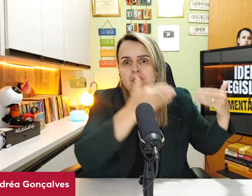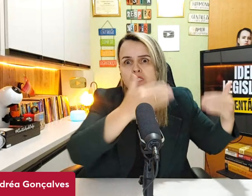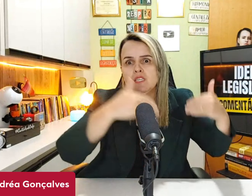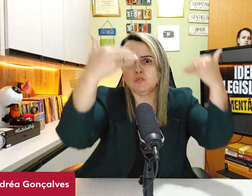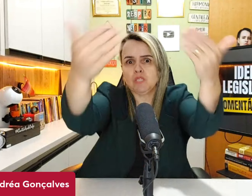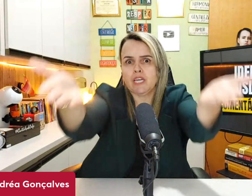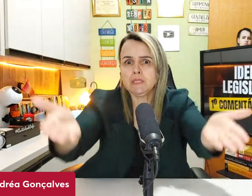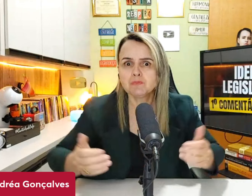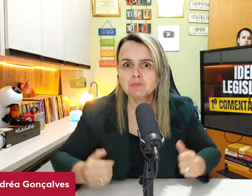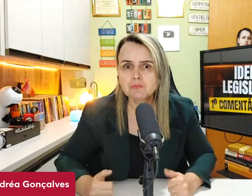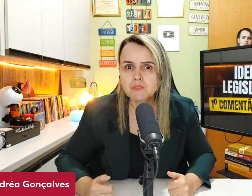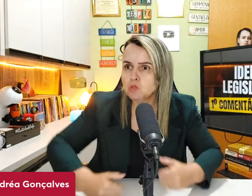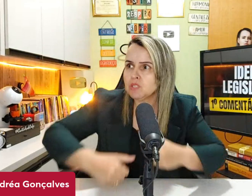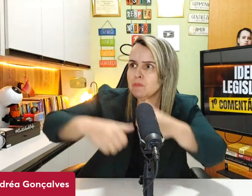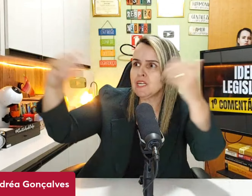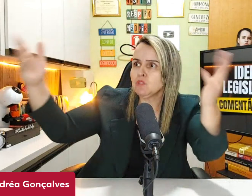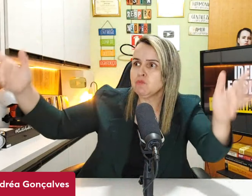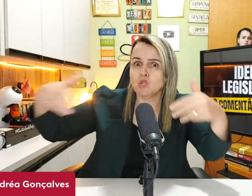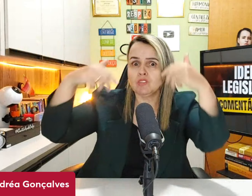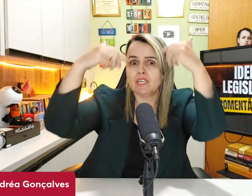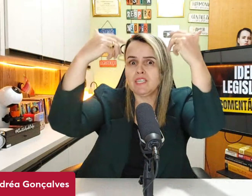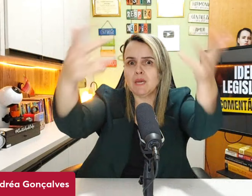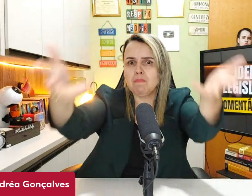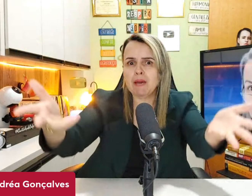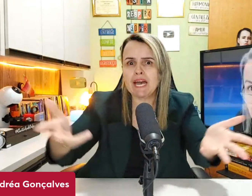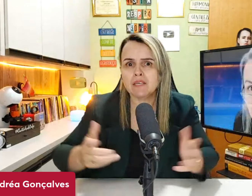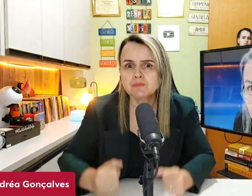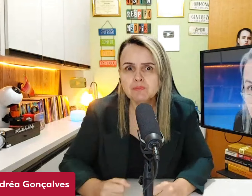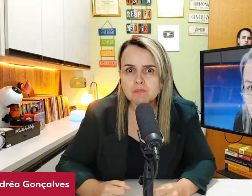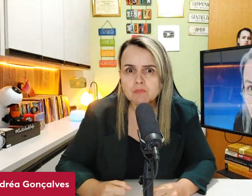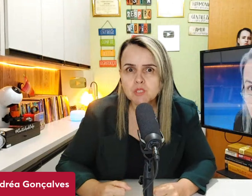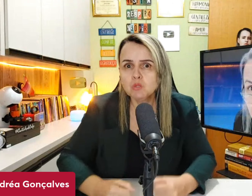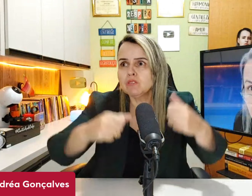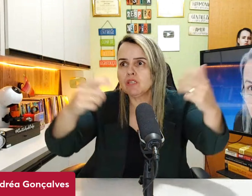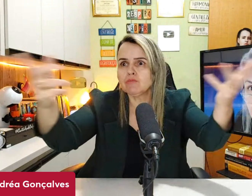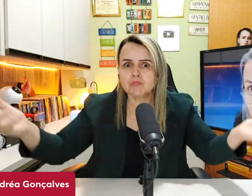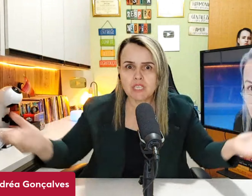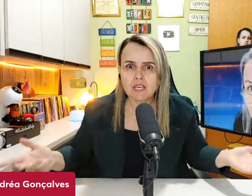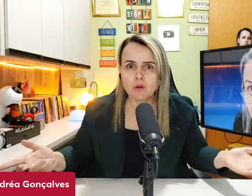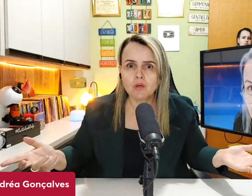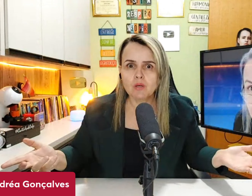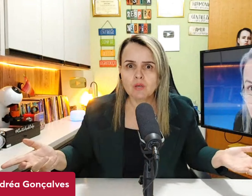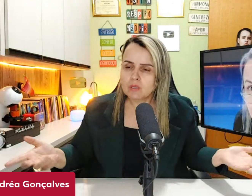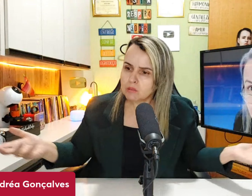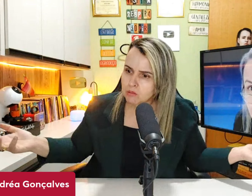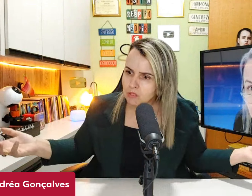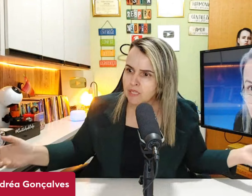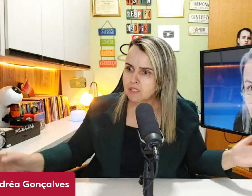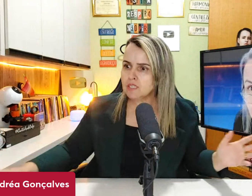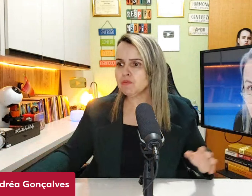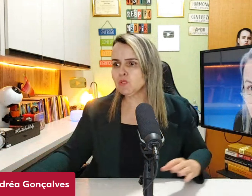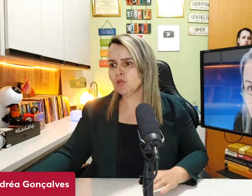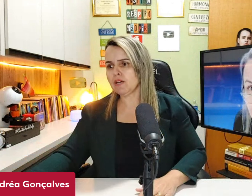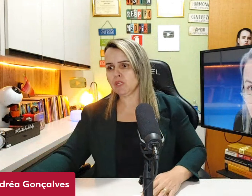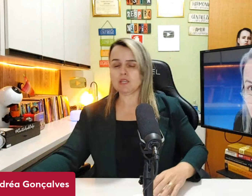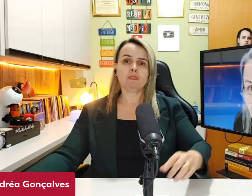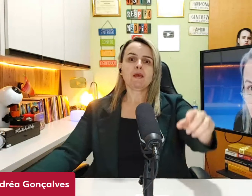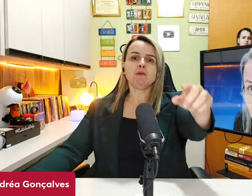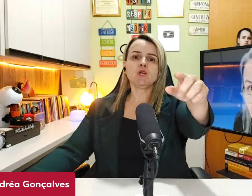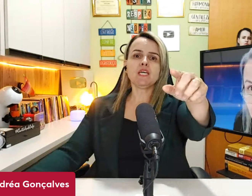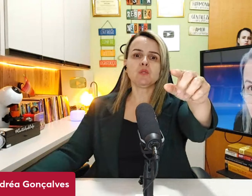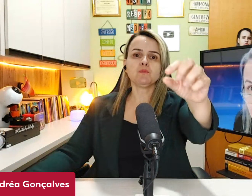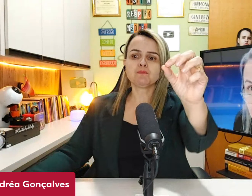agora que precisa e não tem e o trem pegando fogo não tem ninguém para pagar que não entendeu é assim que funciona a